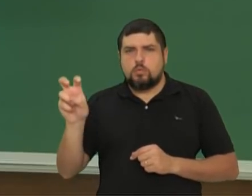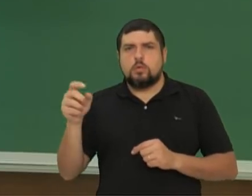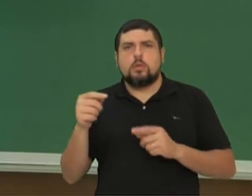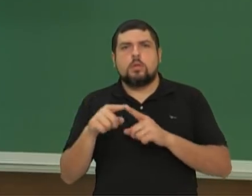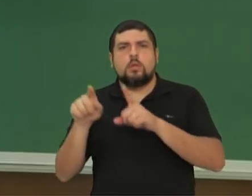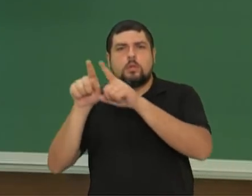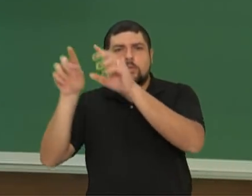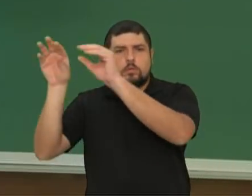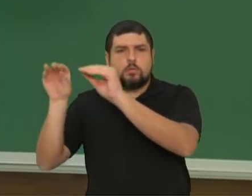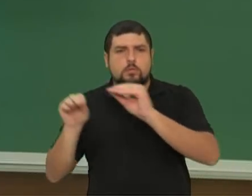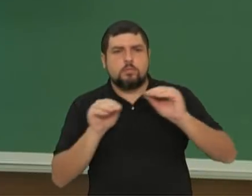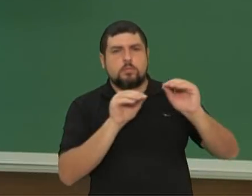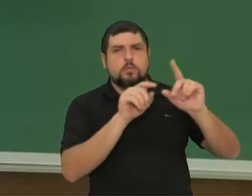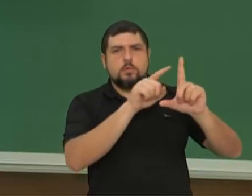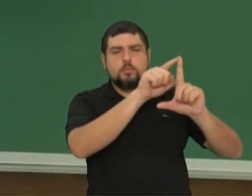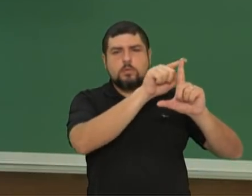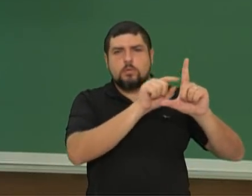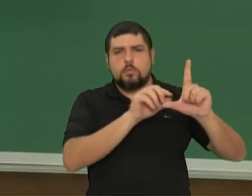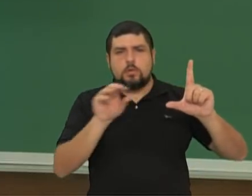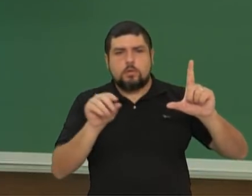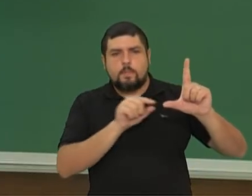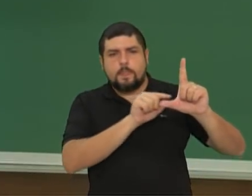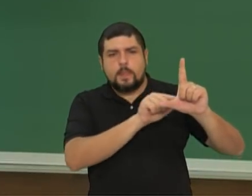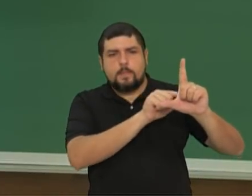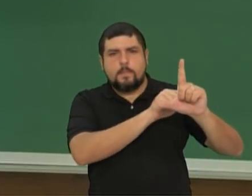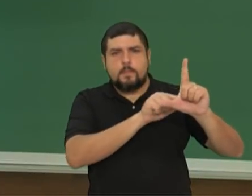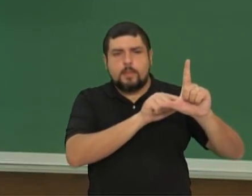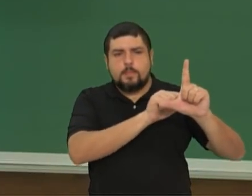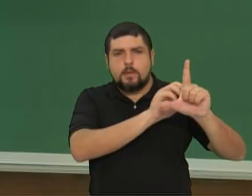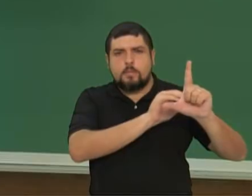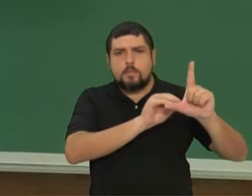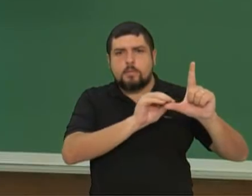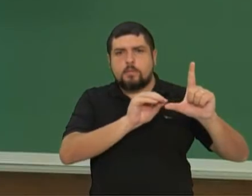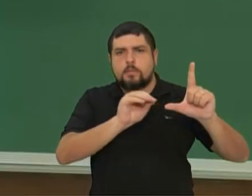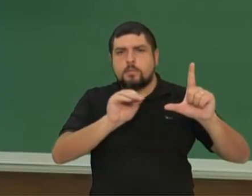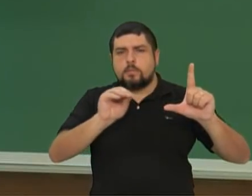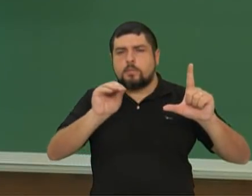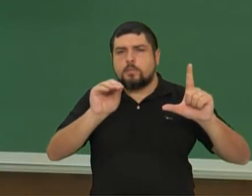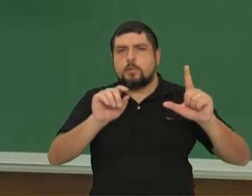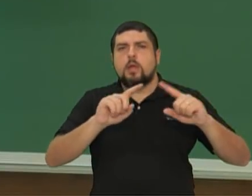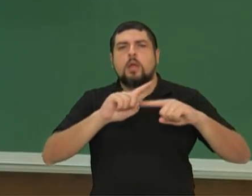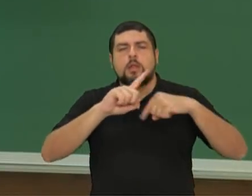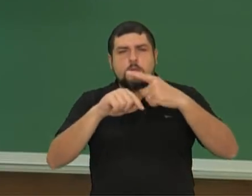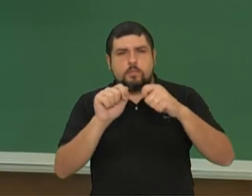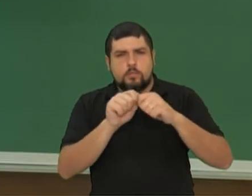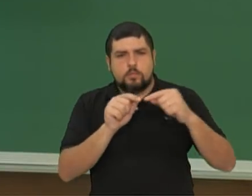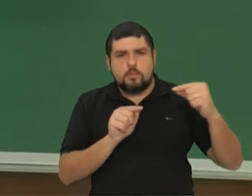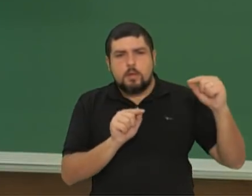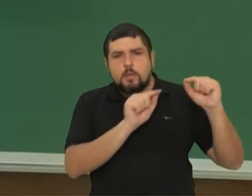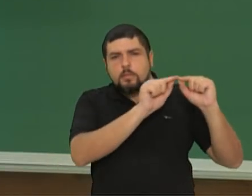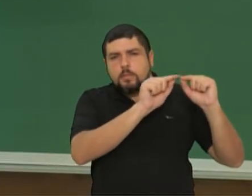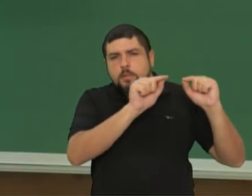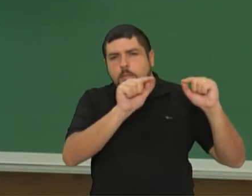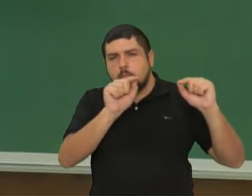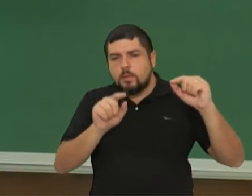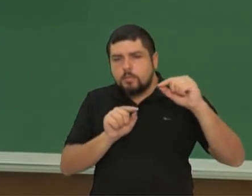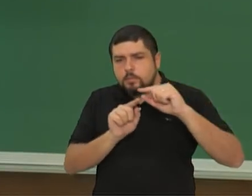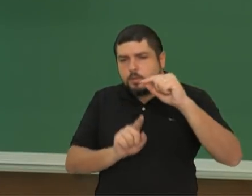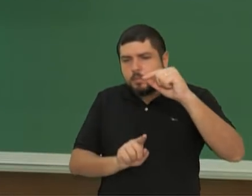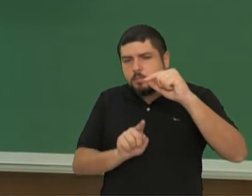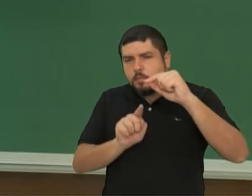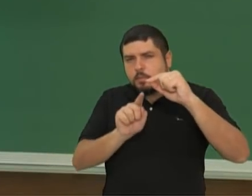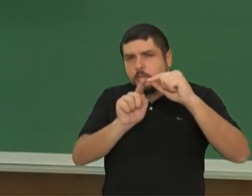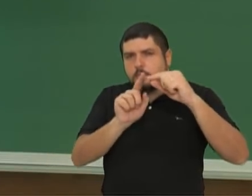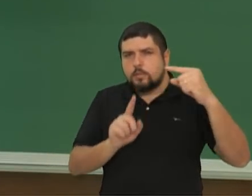marca o ponto, depois dos 4 pontos marcados nós vamos tracejar, né? Fazer o traço do comportamento gráfico dessa